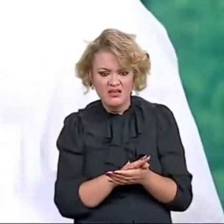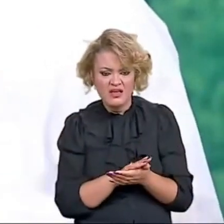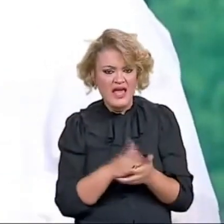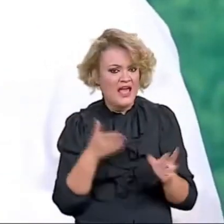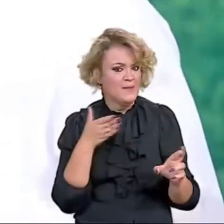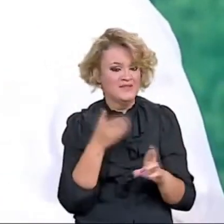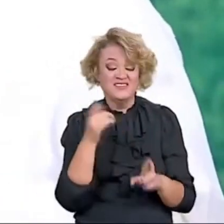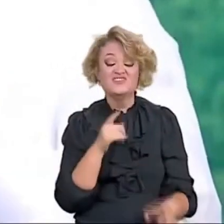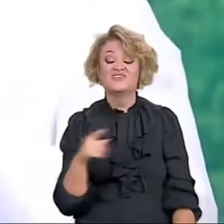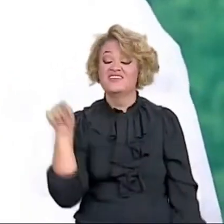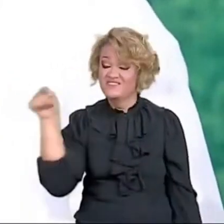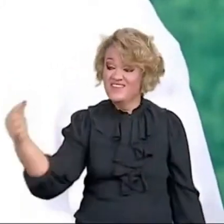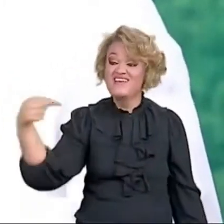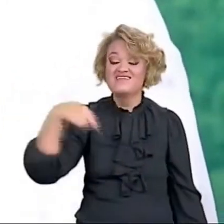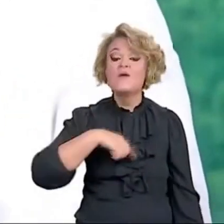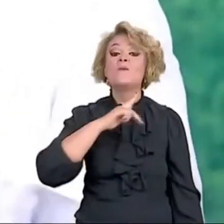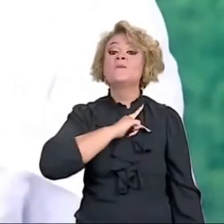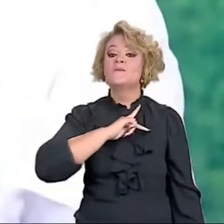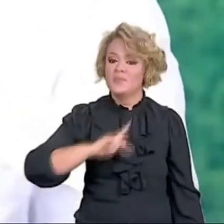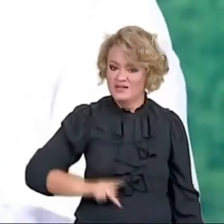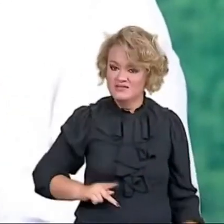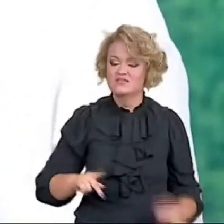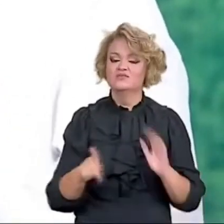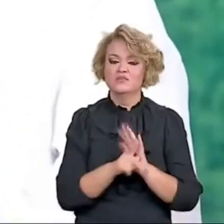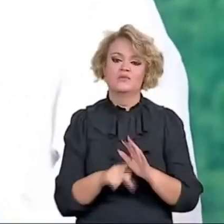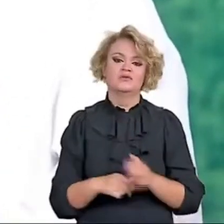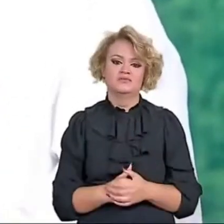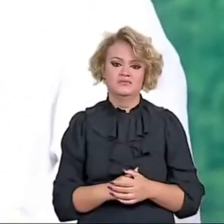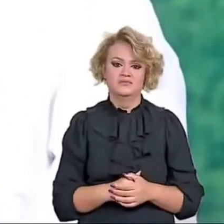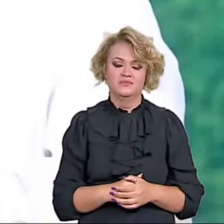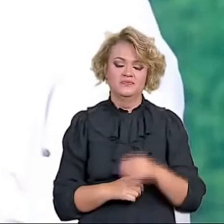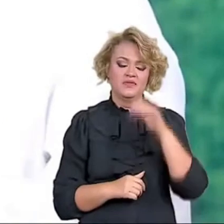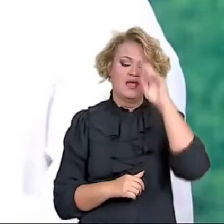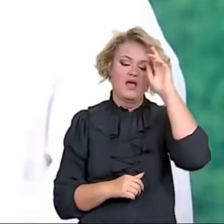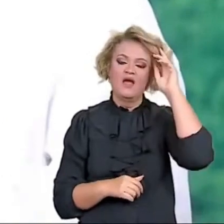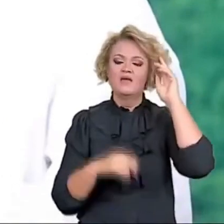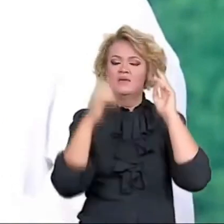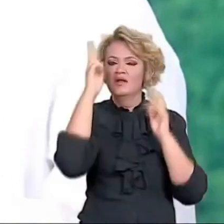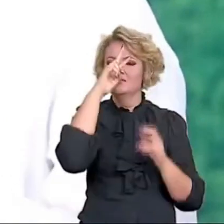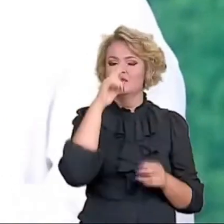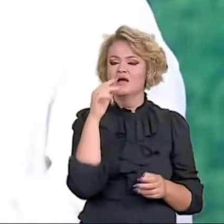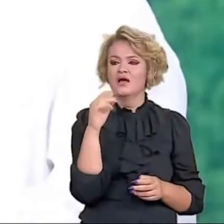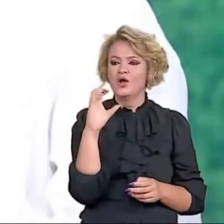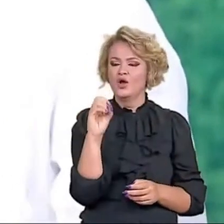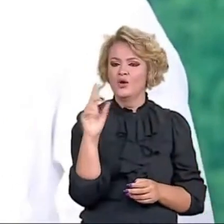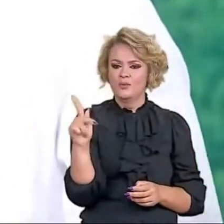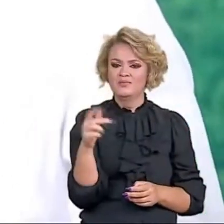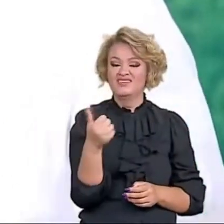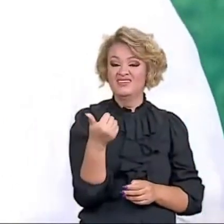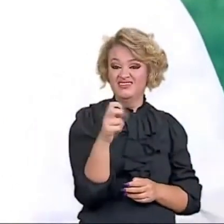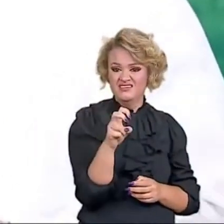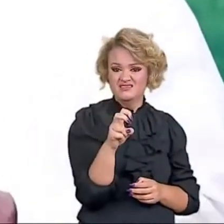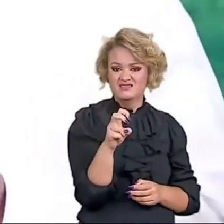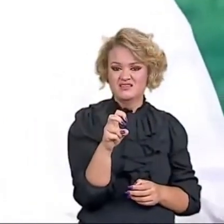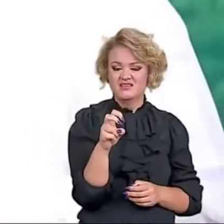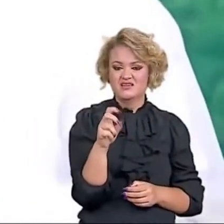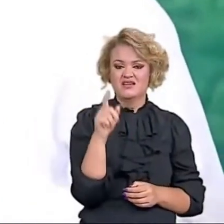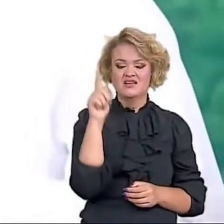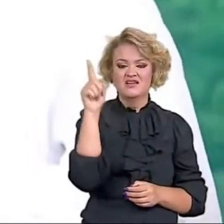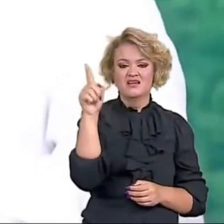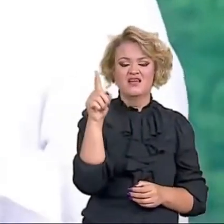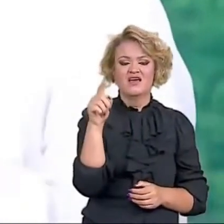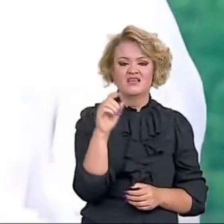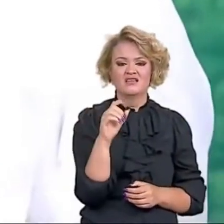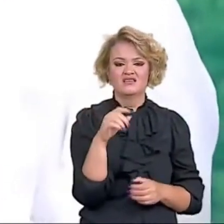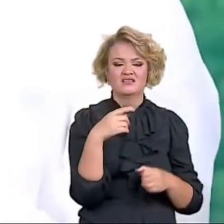seriedade. Eu lembro que na COP... Na COP15, em Copenhague, se